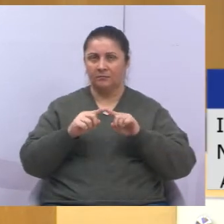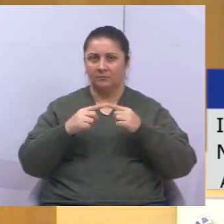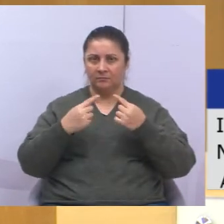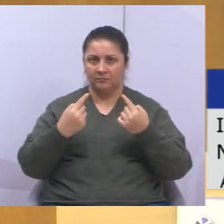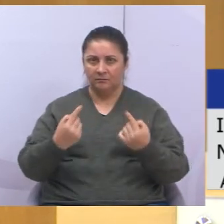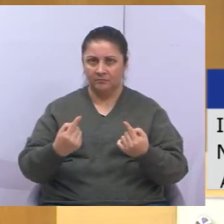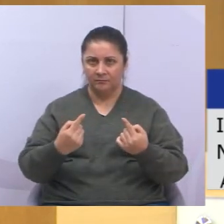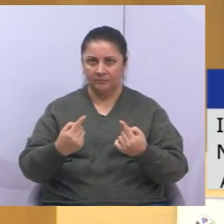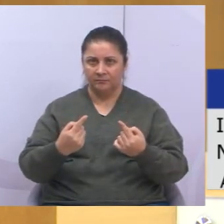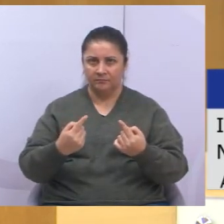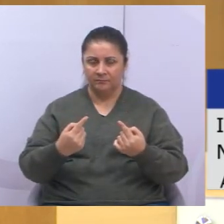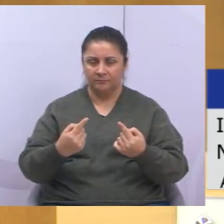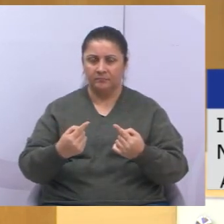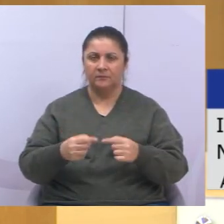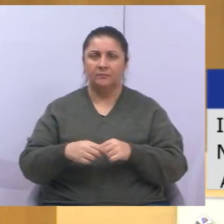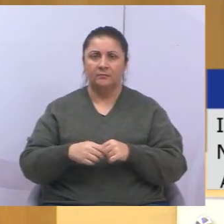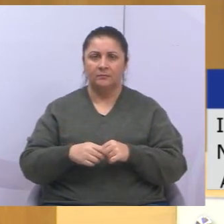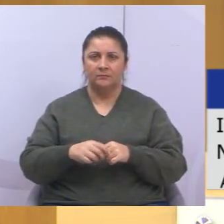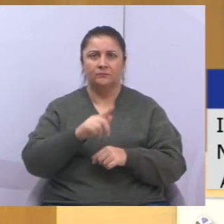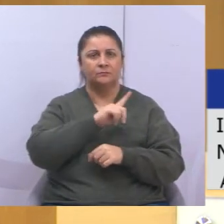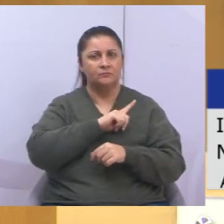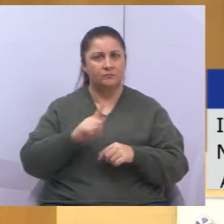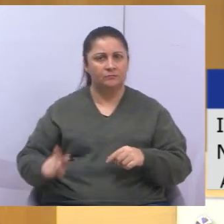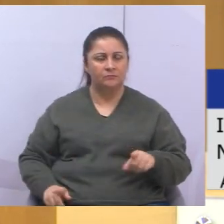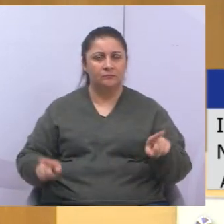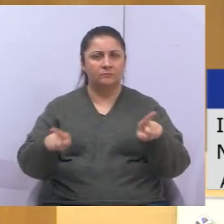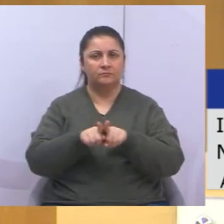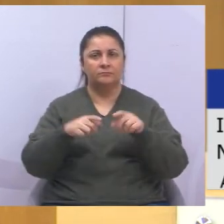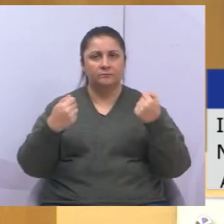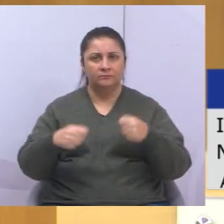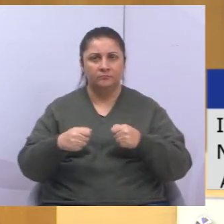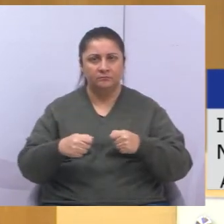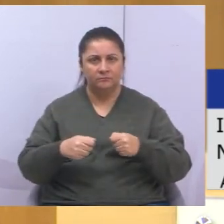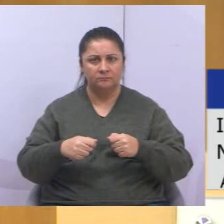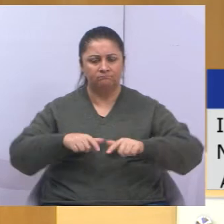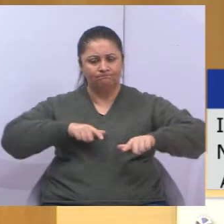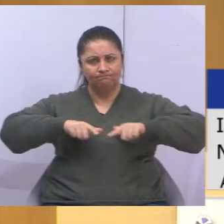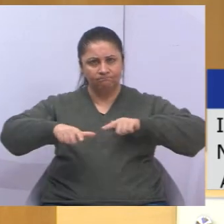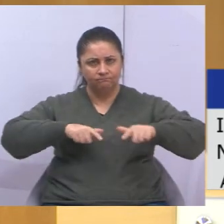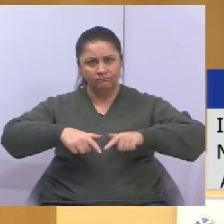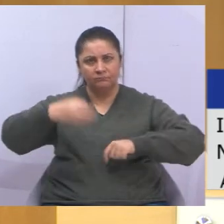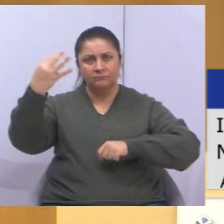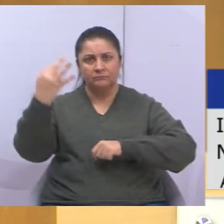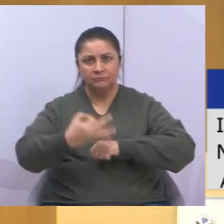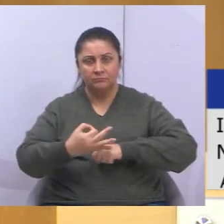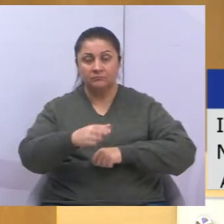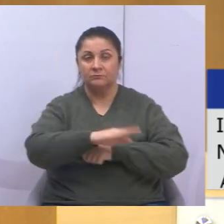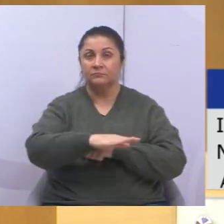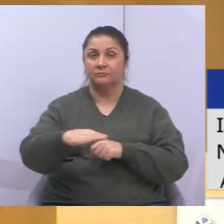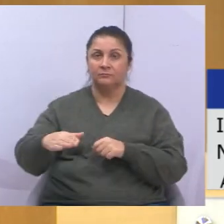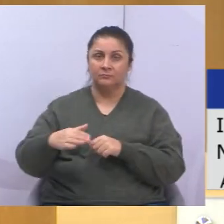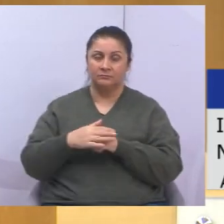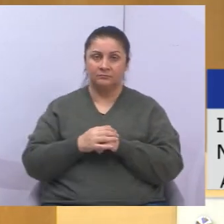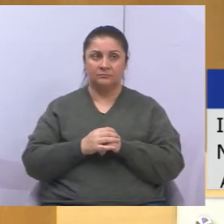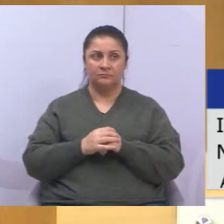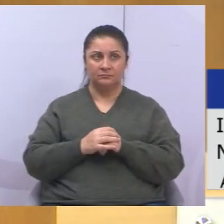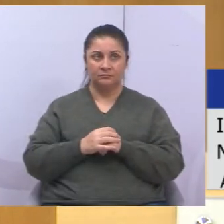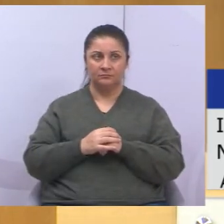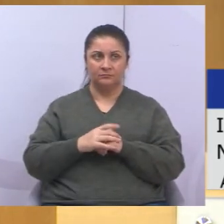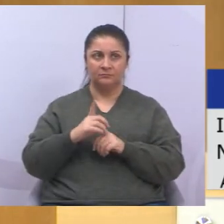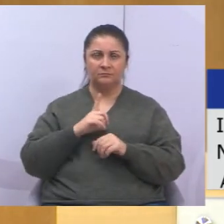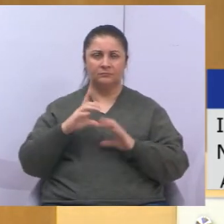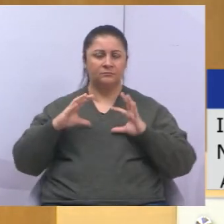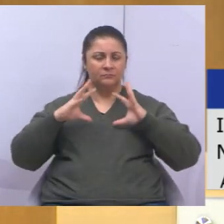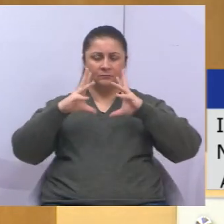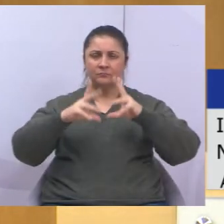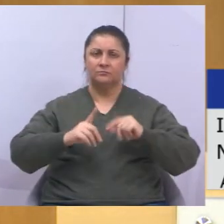poder público precisa também ter ações concretas para que as nossas crianças tenham todos